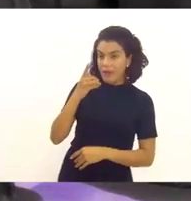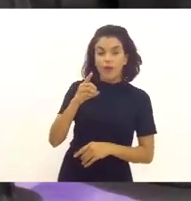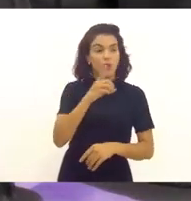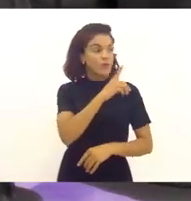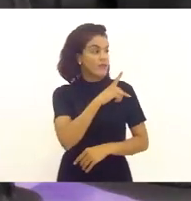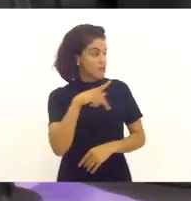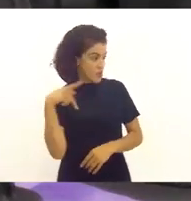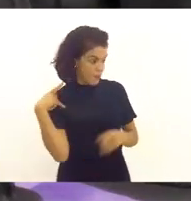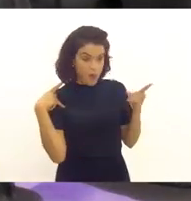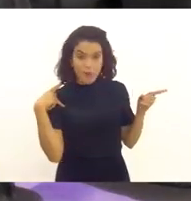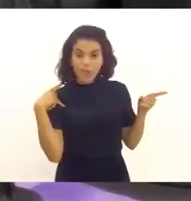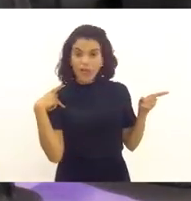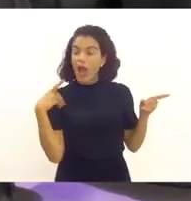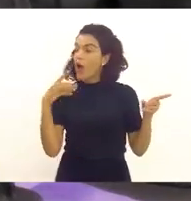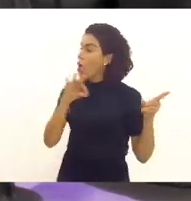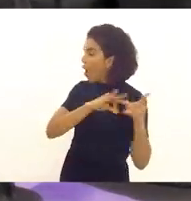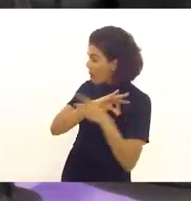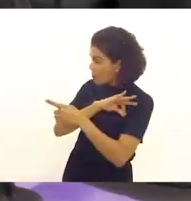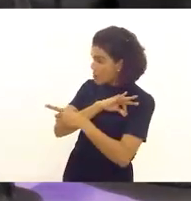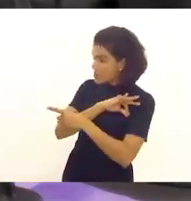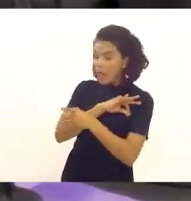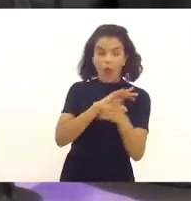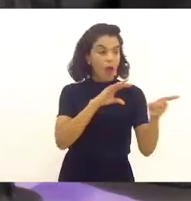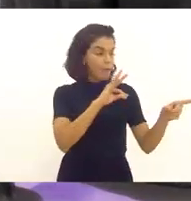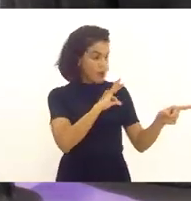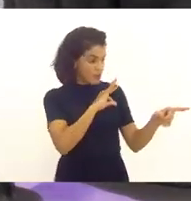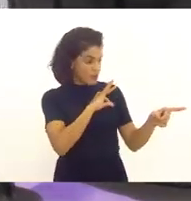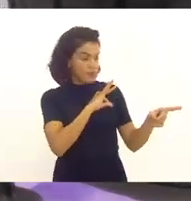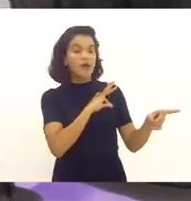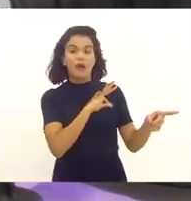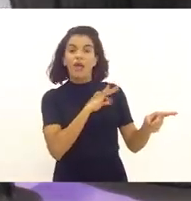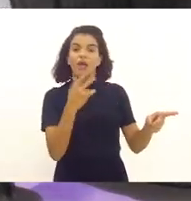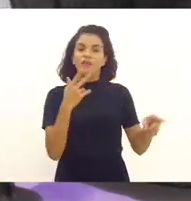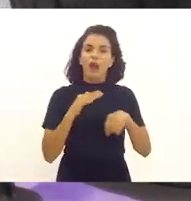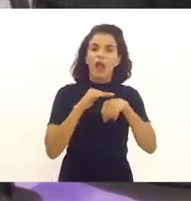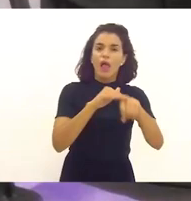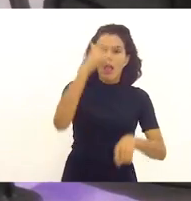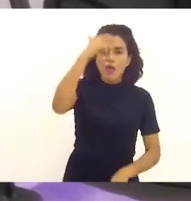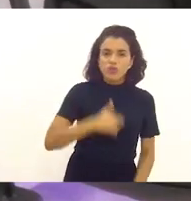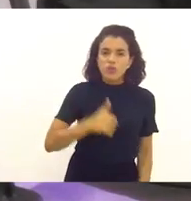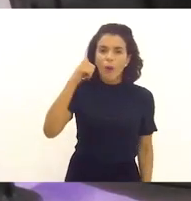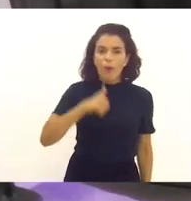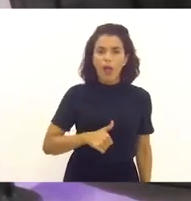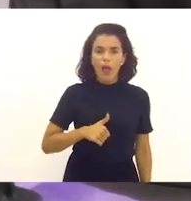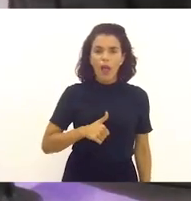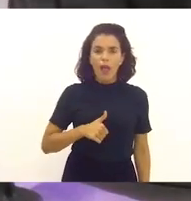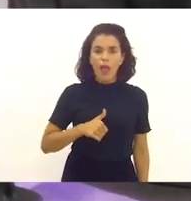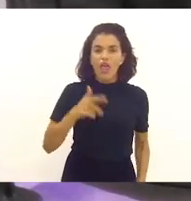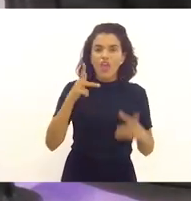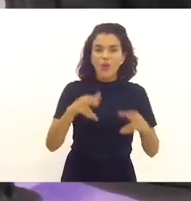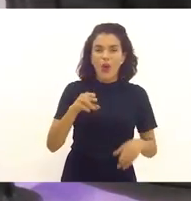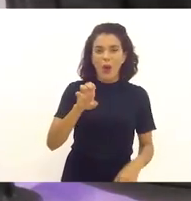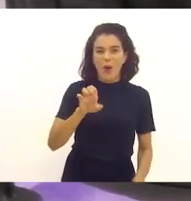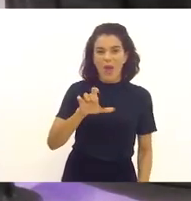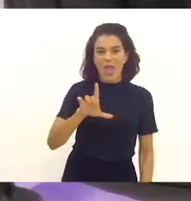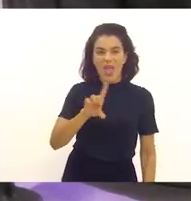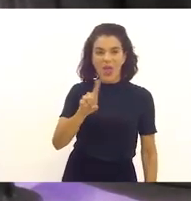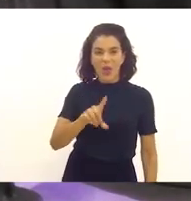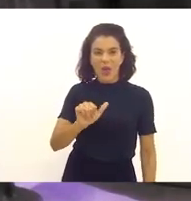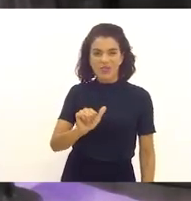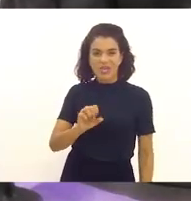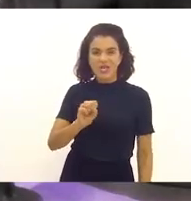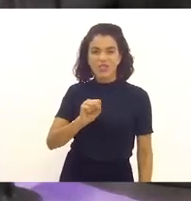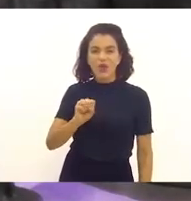a Defensoria Pública com a polícia militar com a polícia civil e dizer eu sou mulher como Elza Soares e Quero respeito